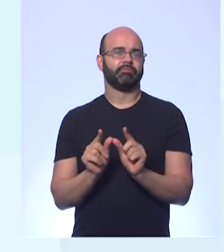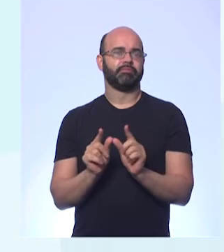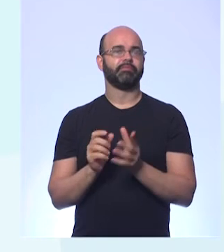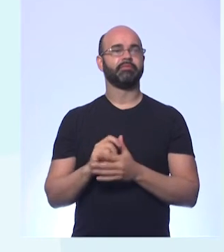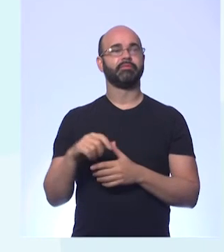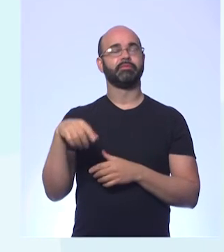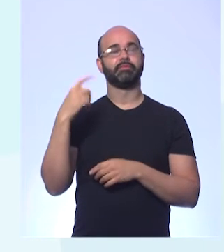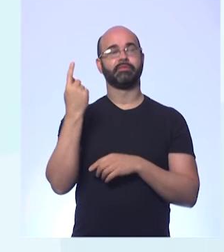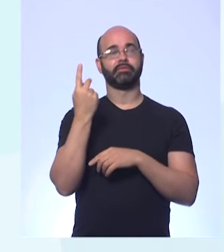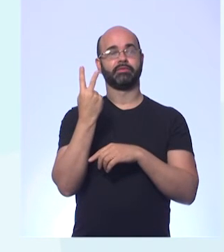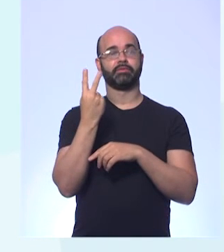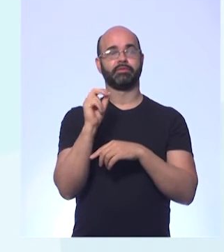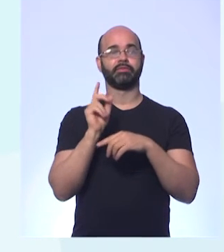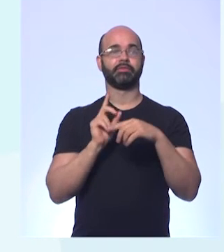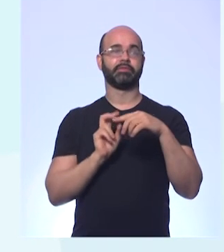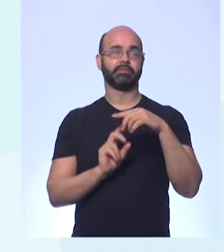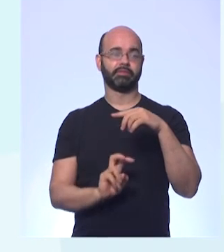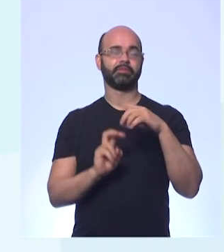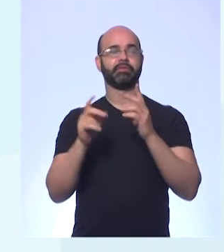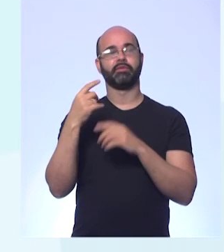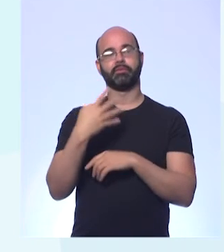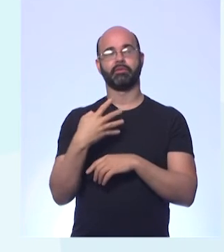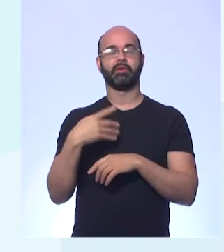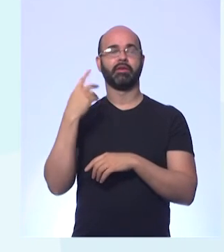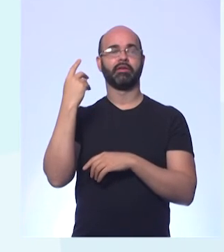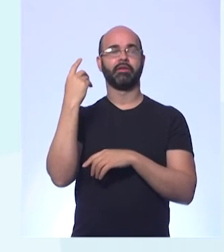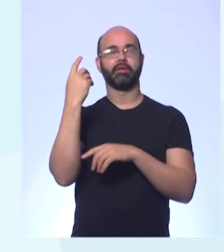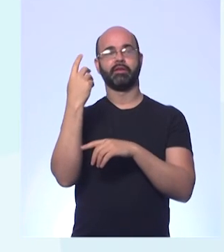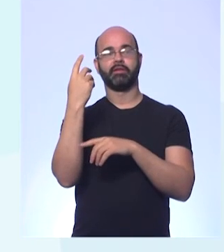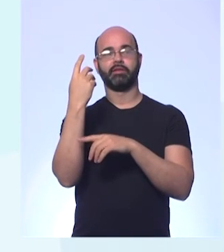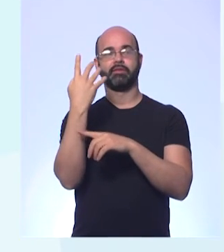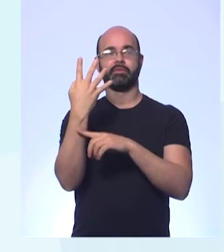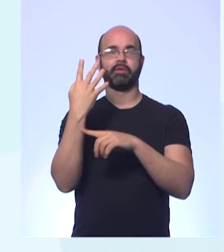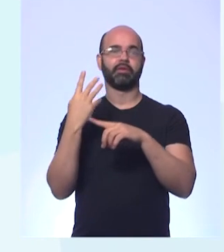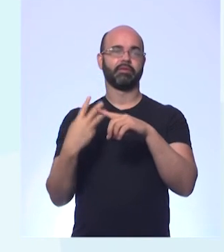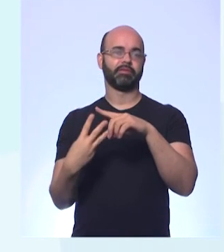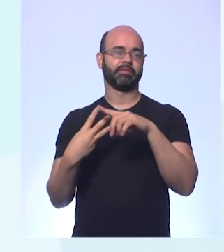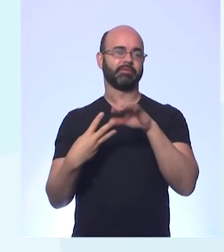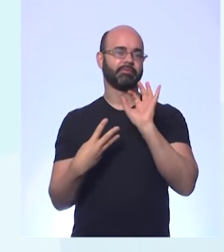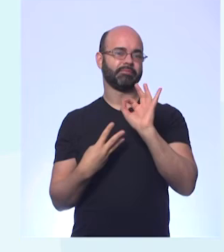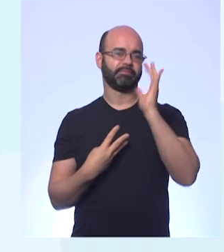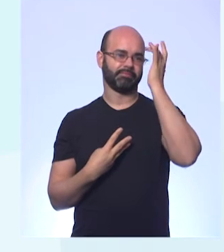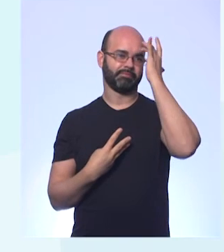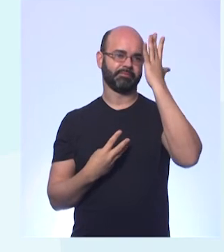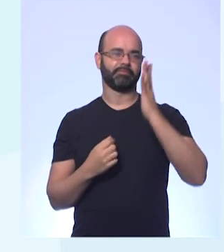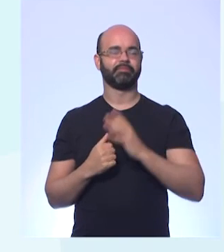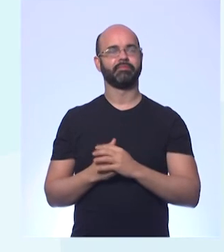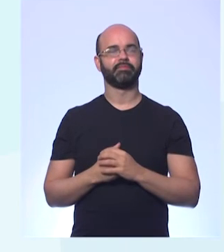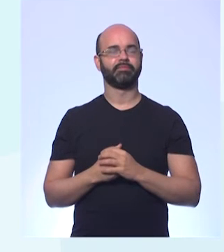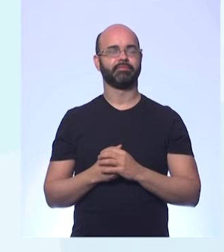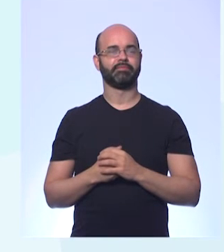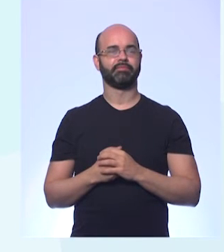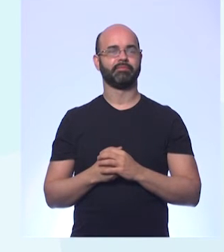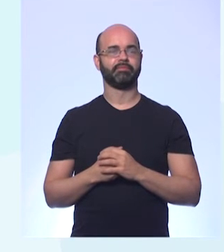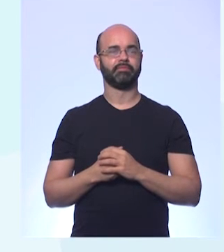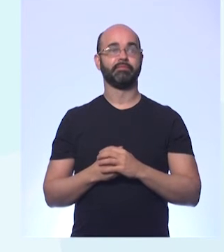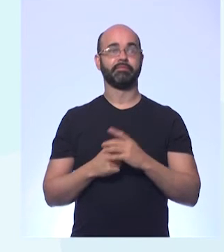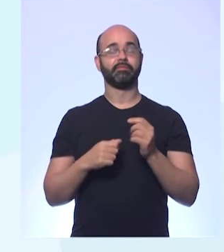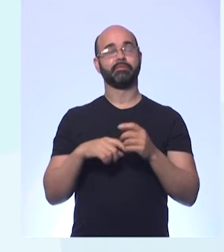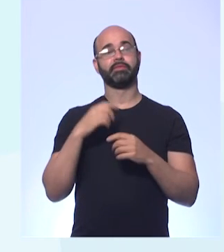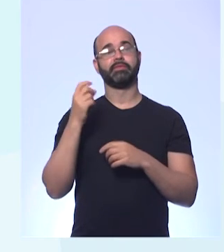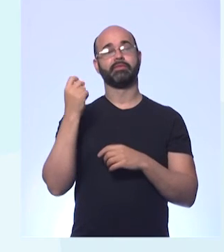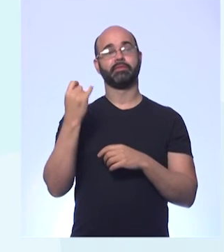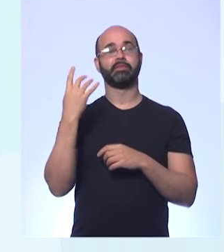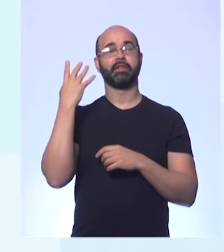por 5 é 4 e 15 por 5 é 3. Então, a razão será 4 sobre 3. Ou seja, a cada 3 meninas,